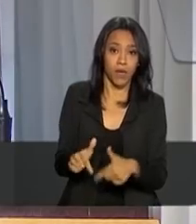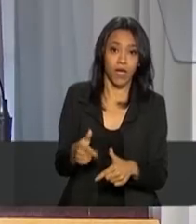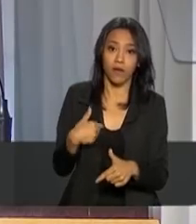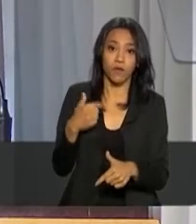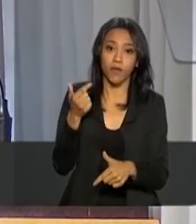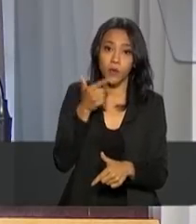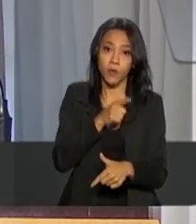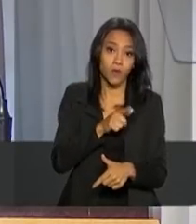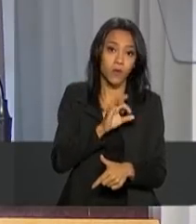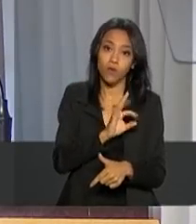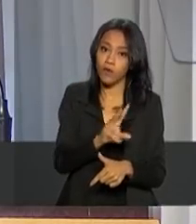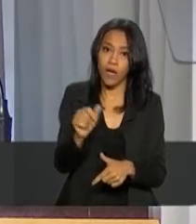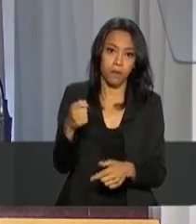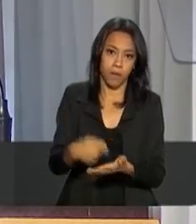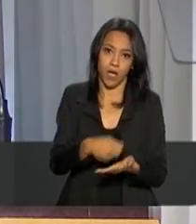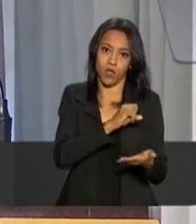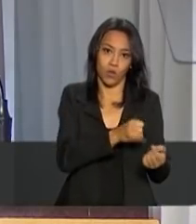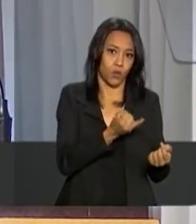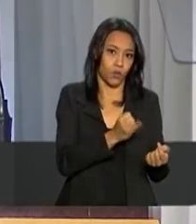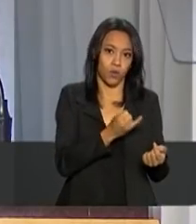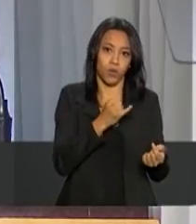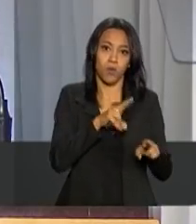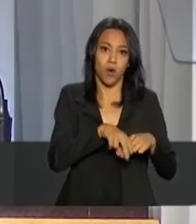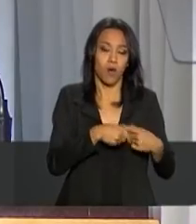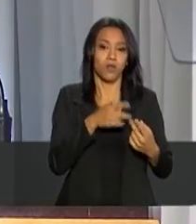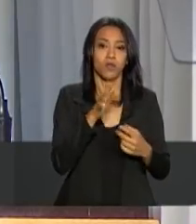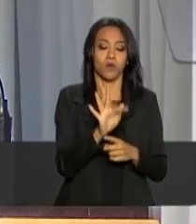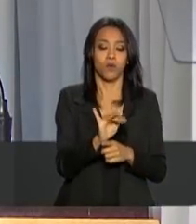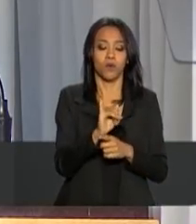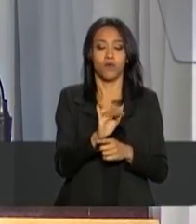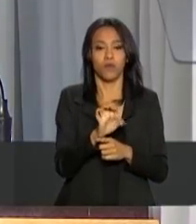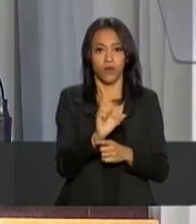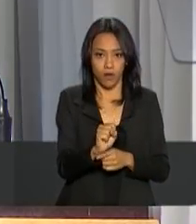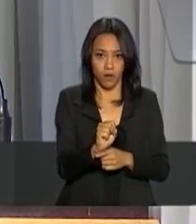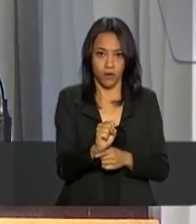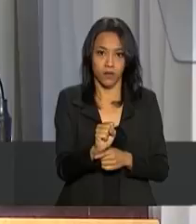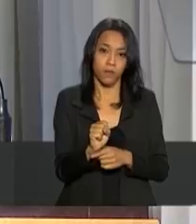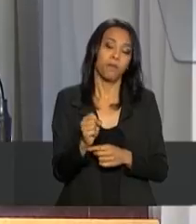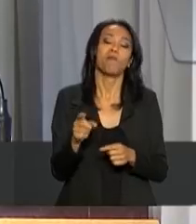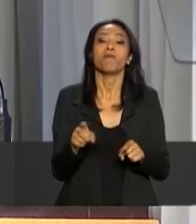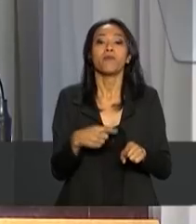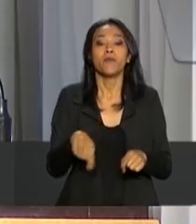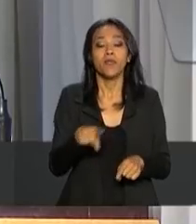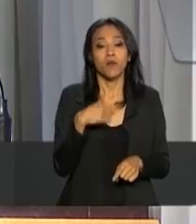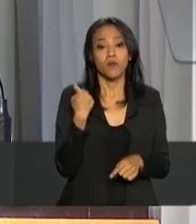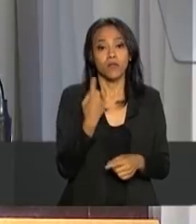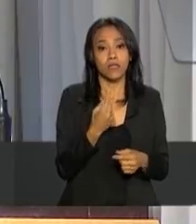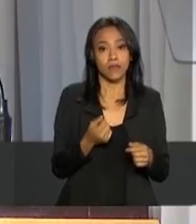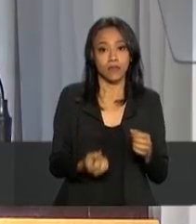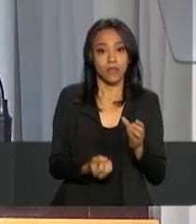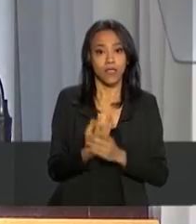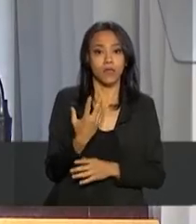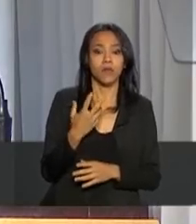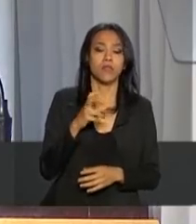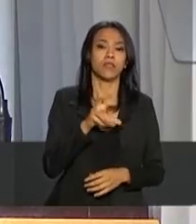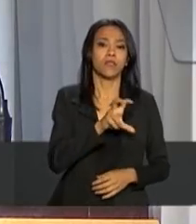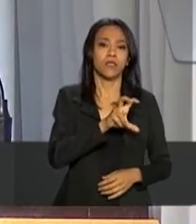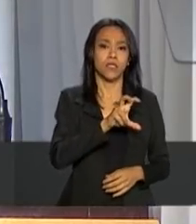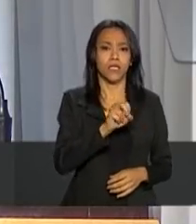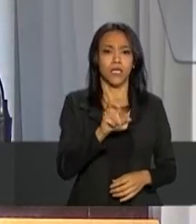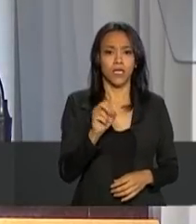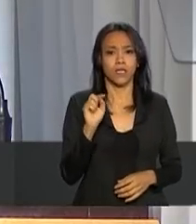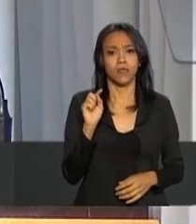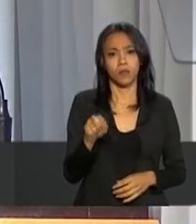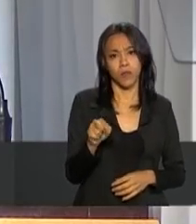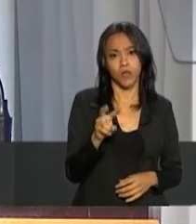juros desse financiamento estudantil. No plano educacional também, nós criamos 500 mil vagas para